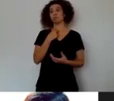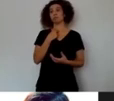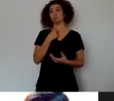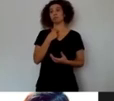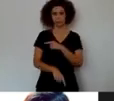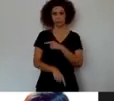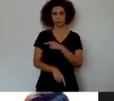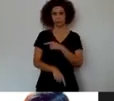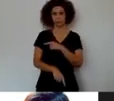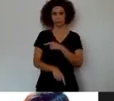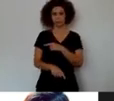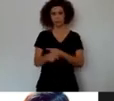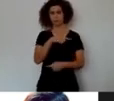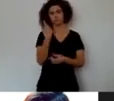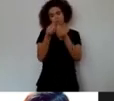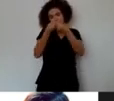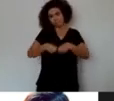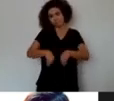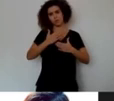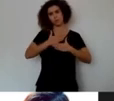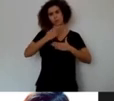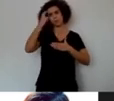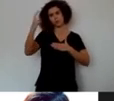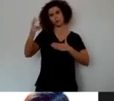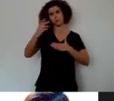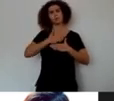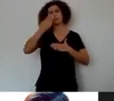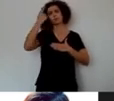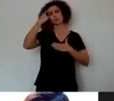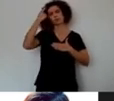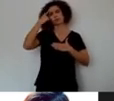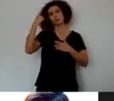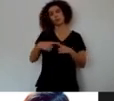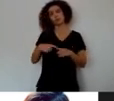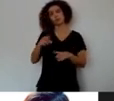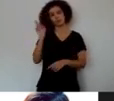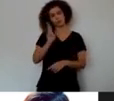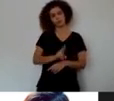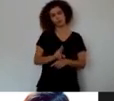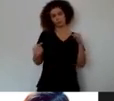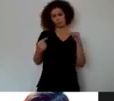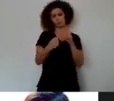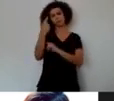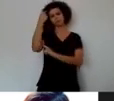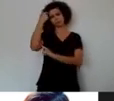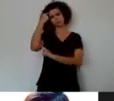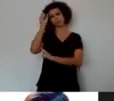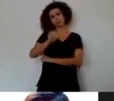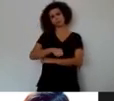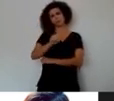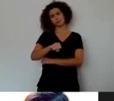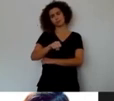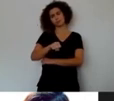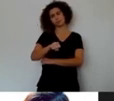Isso foi prejudicando a nossa cultura, o nosso pensar, porque religião envolve um pensamento. Quando você vai ver